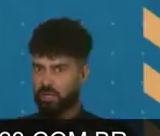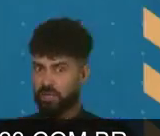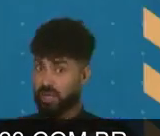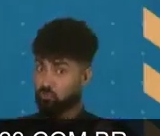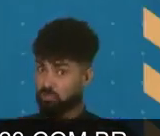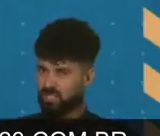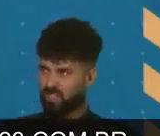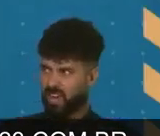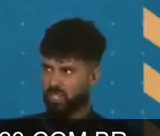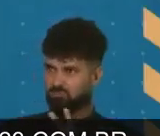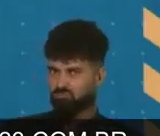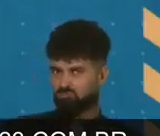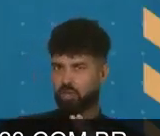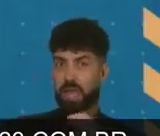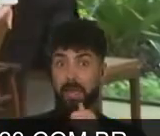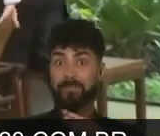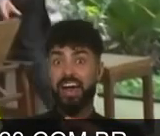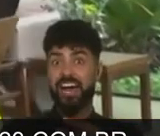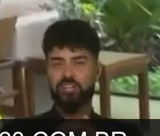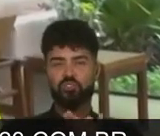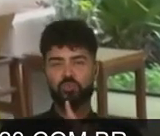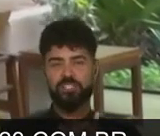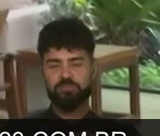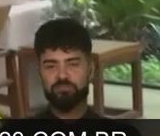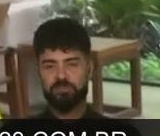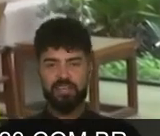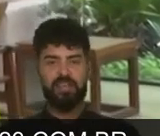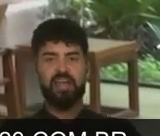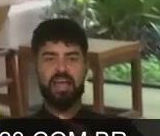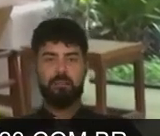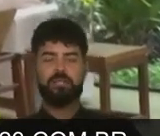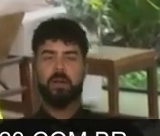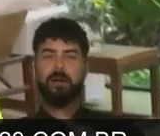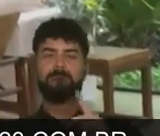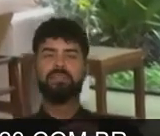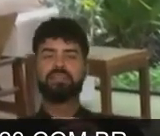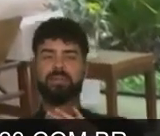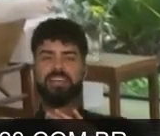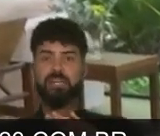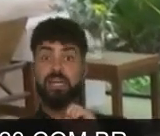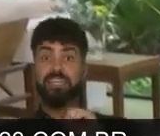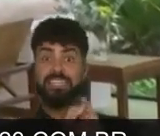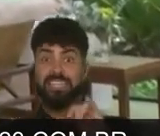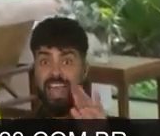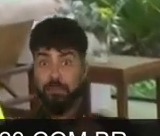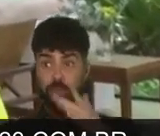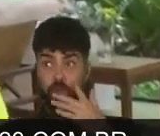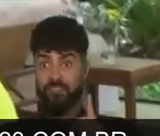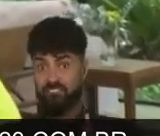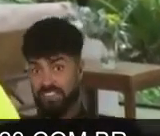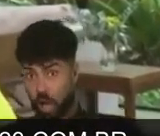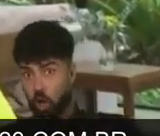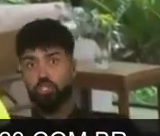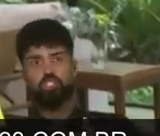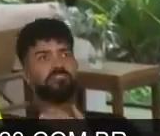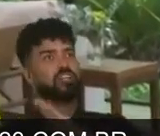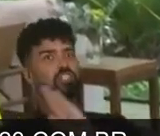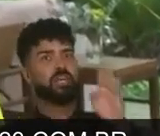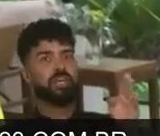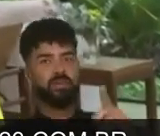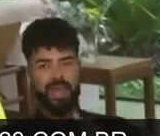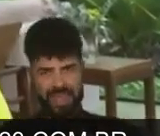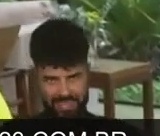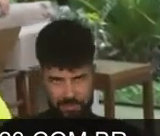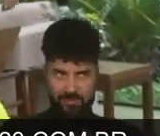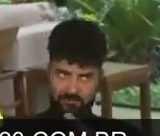da irmã já tá direto para as Olimpíadas individualmente na verdade a equipe